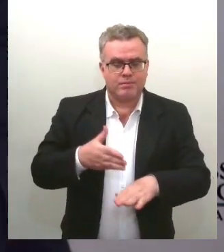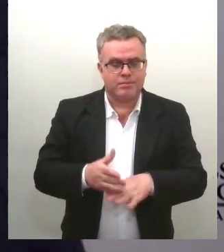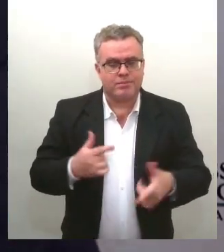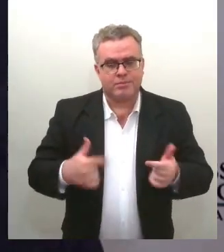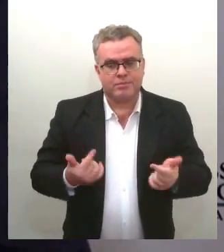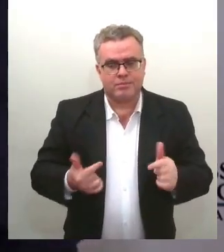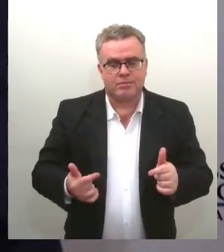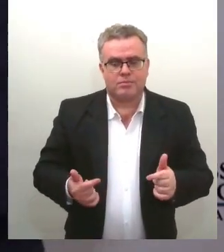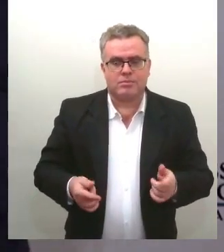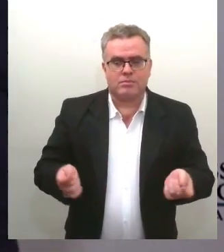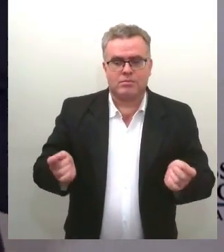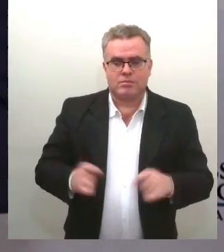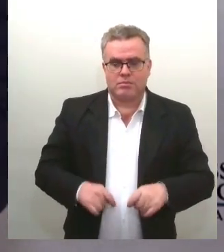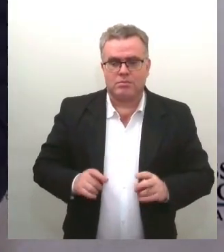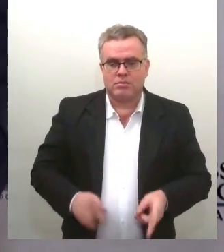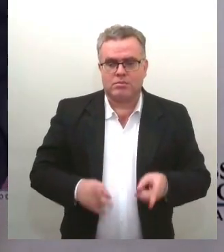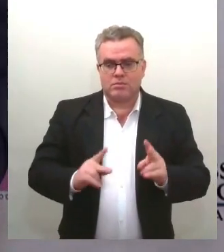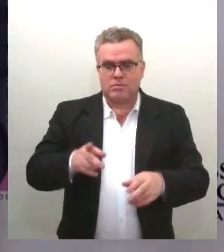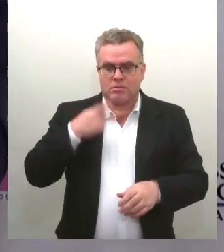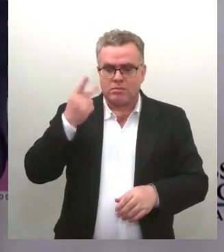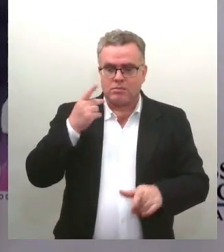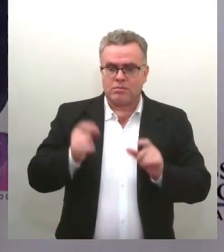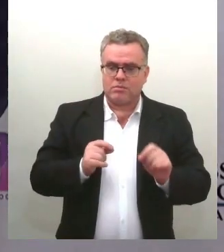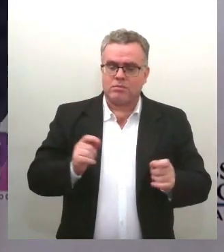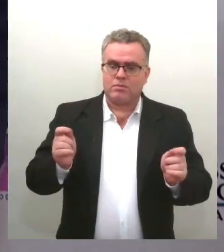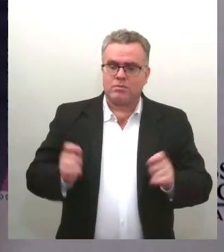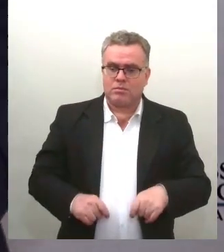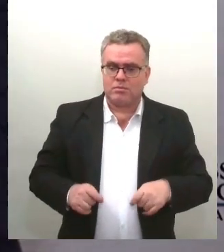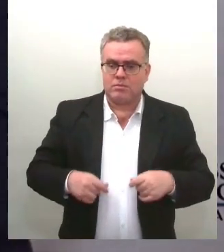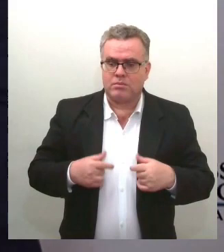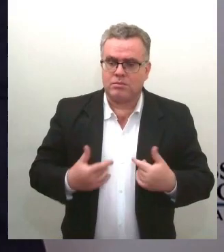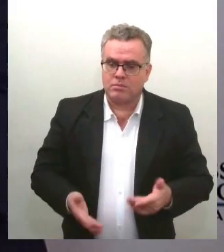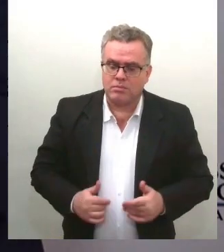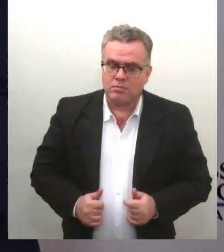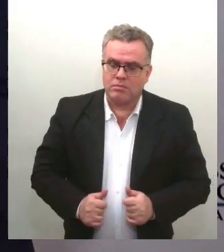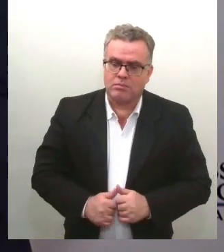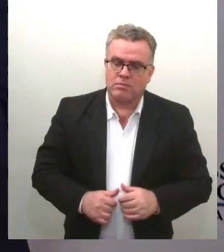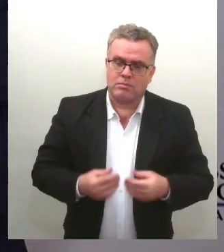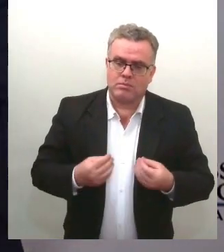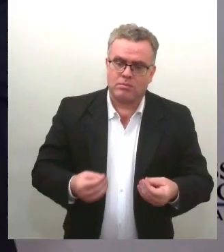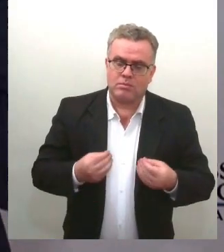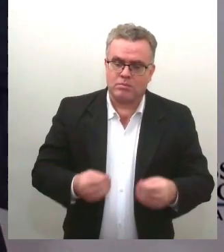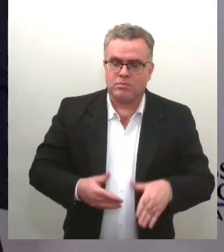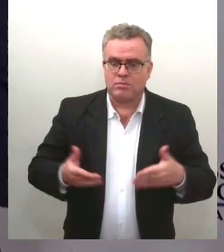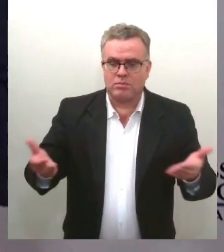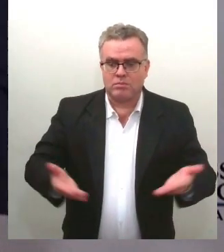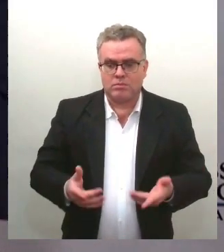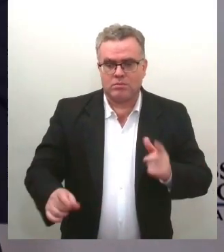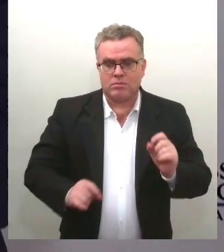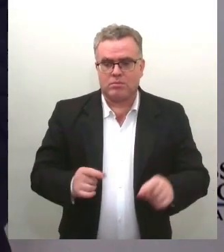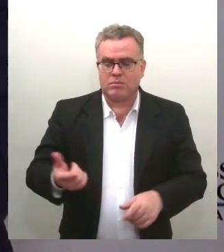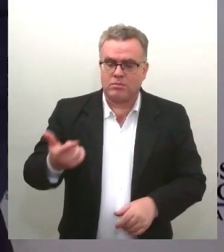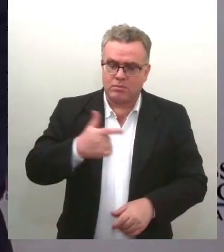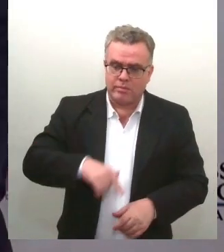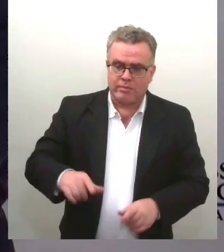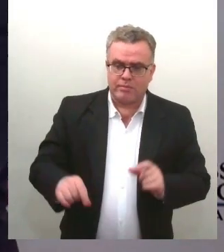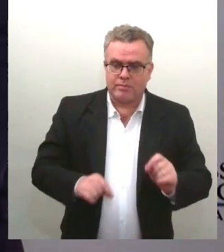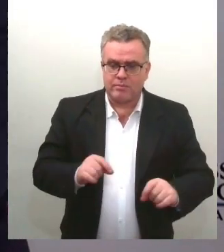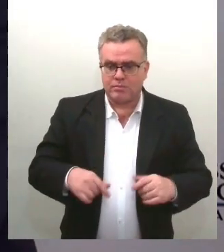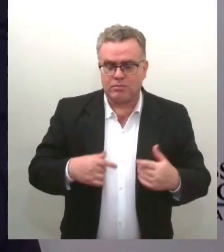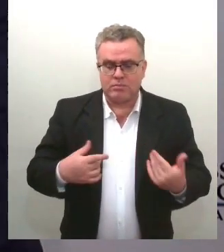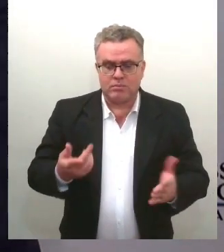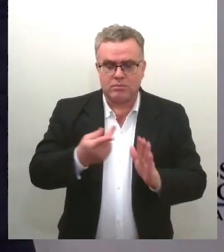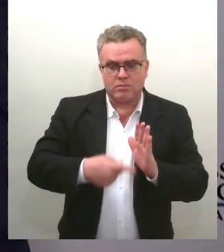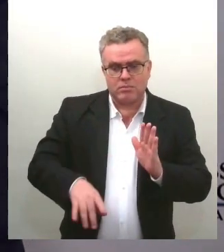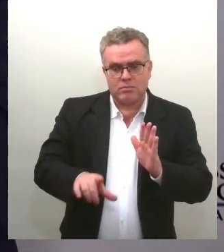elas conheçam. E hoje a gente recebeu aqui, mais uma vez, né, num projeto que pertence à Escola do Legislativo,